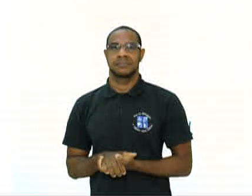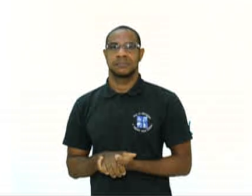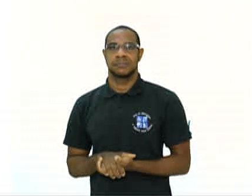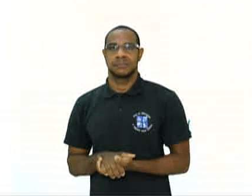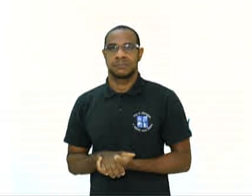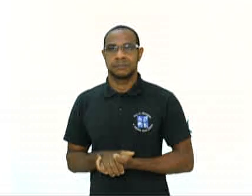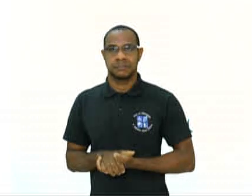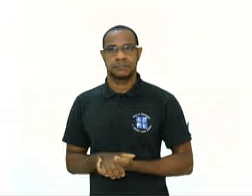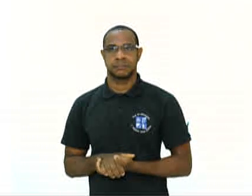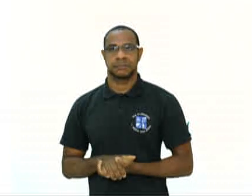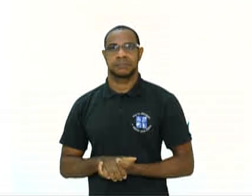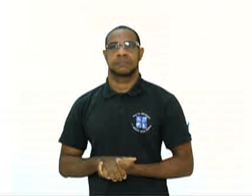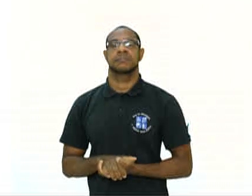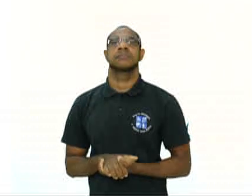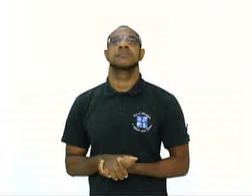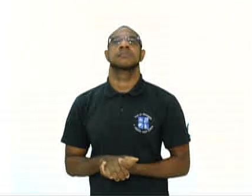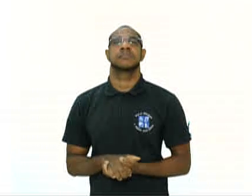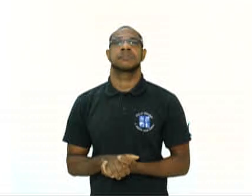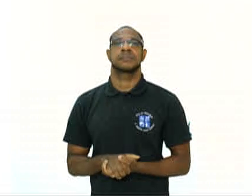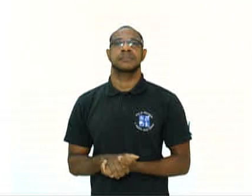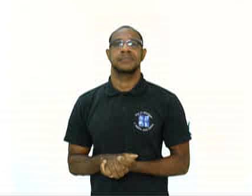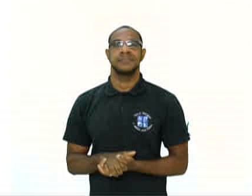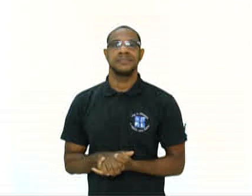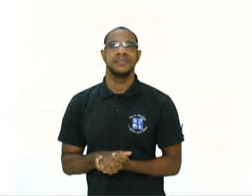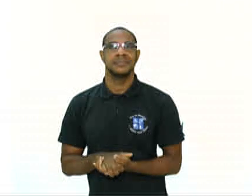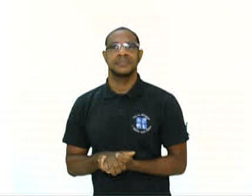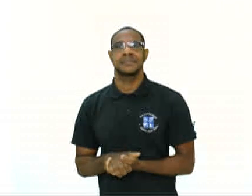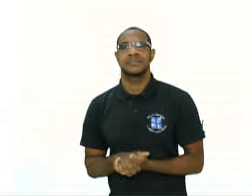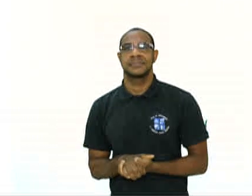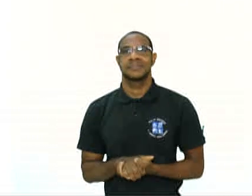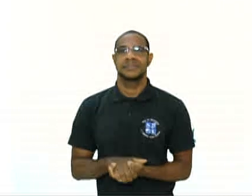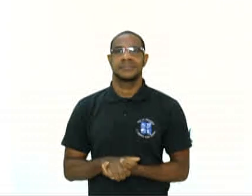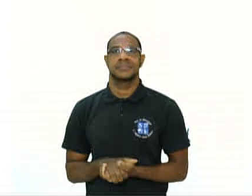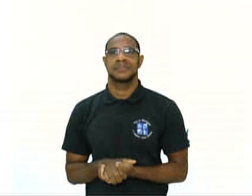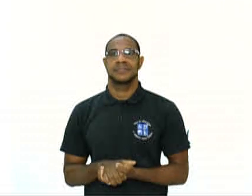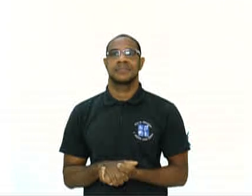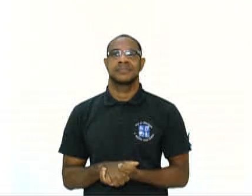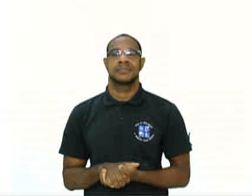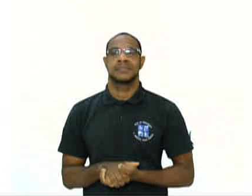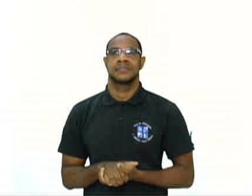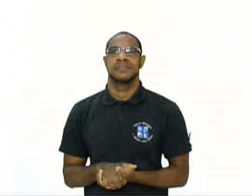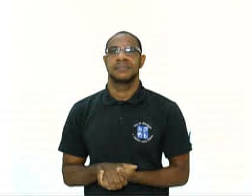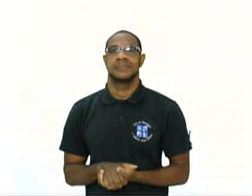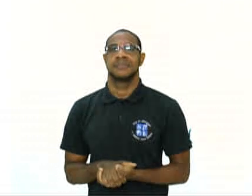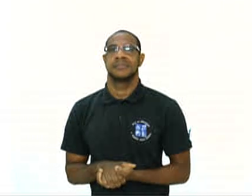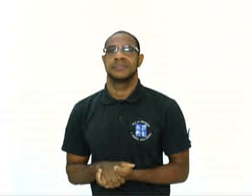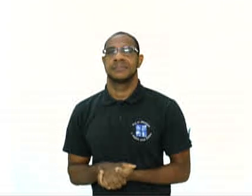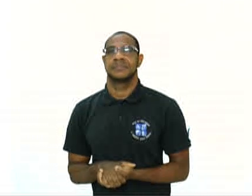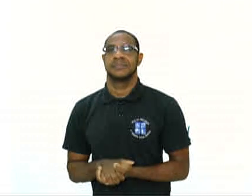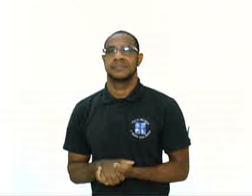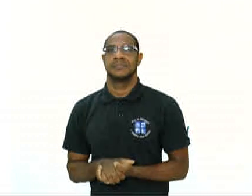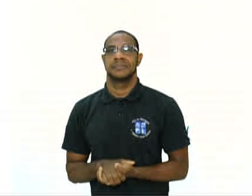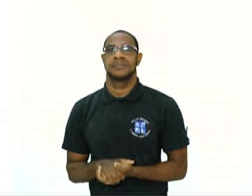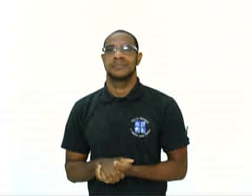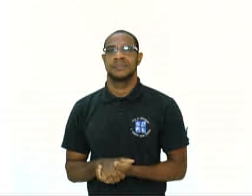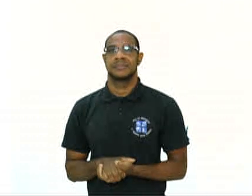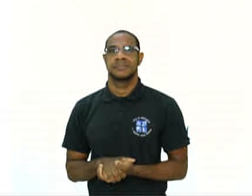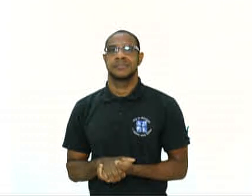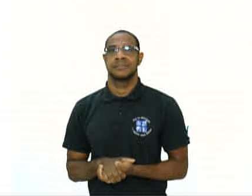widely popular program, The Oprah Winfrey Show, which aired for 25 seasons